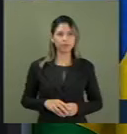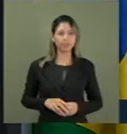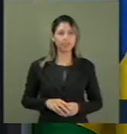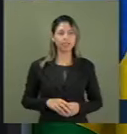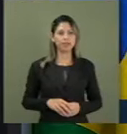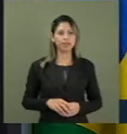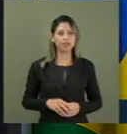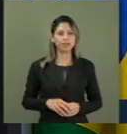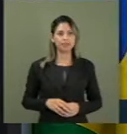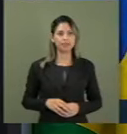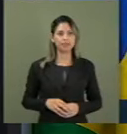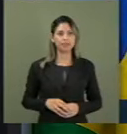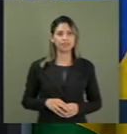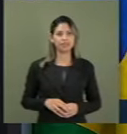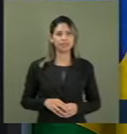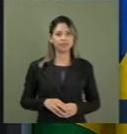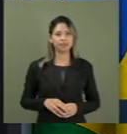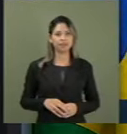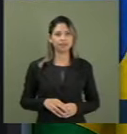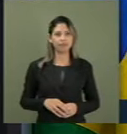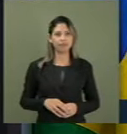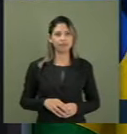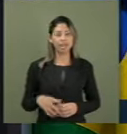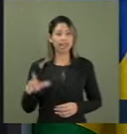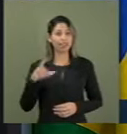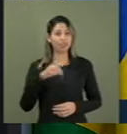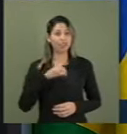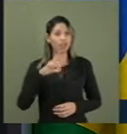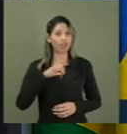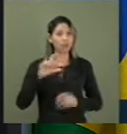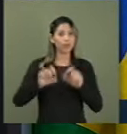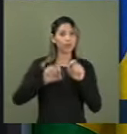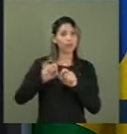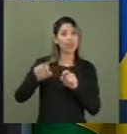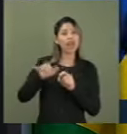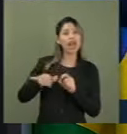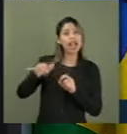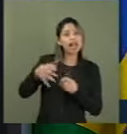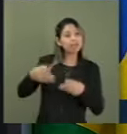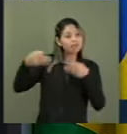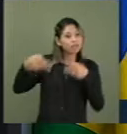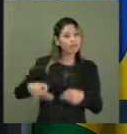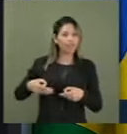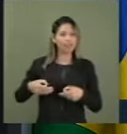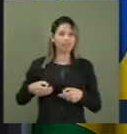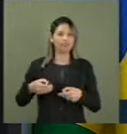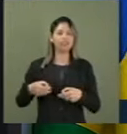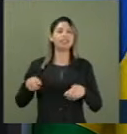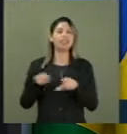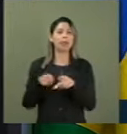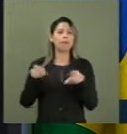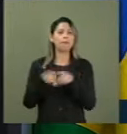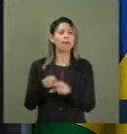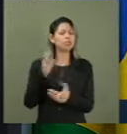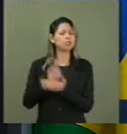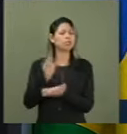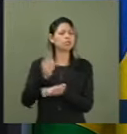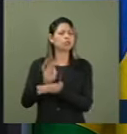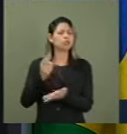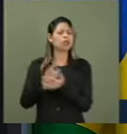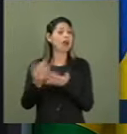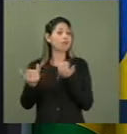medidas corretas e que vão propiciar ações judiciais, consistentes denúncias,